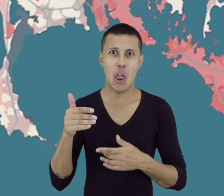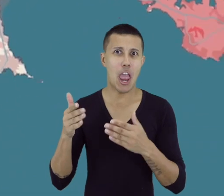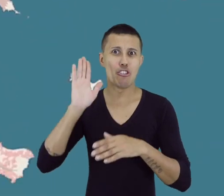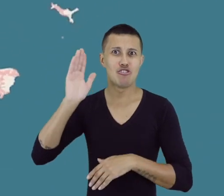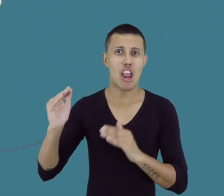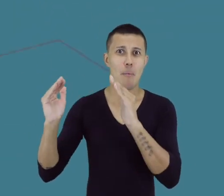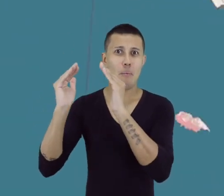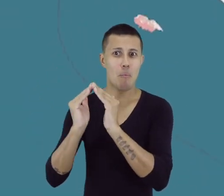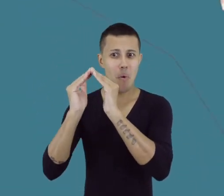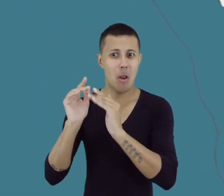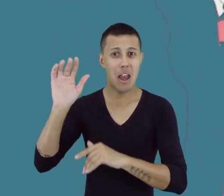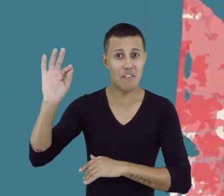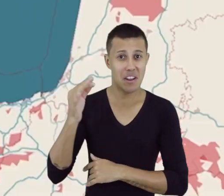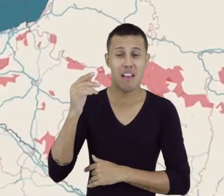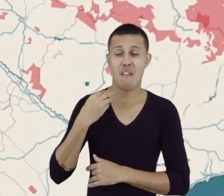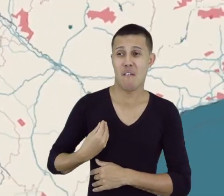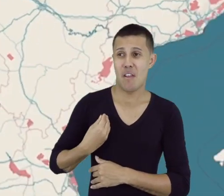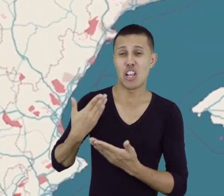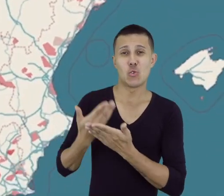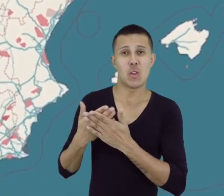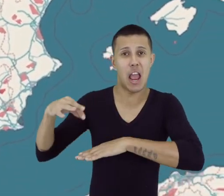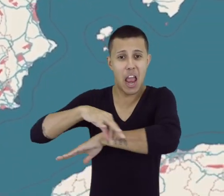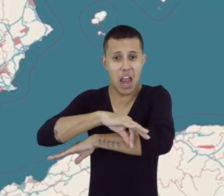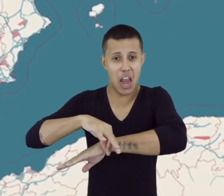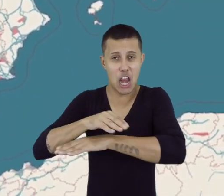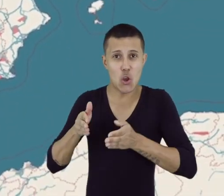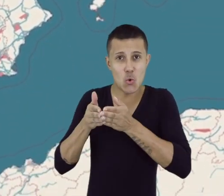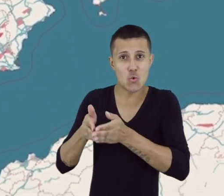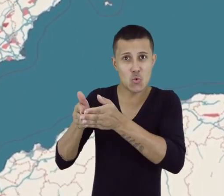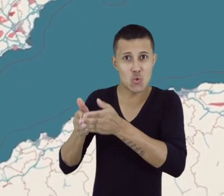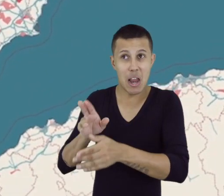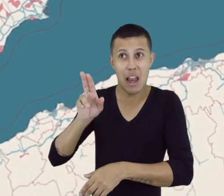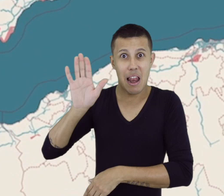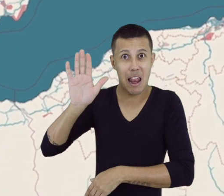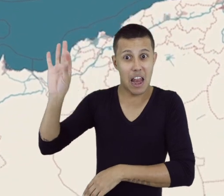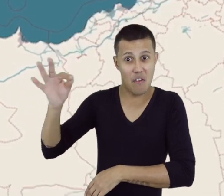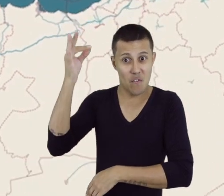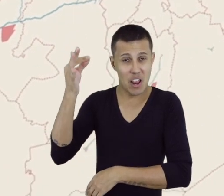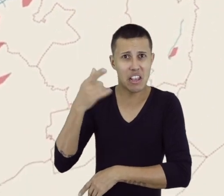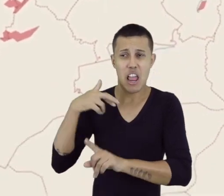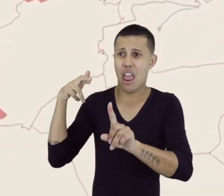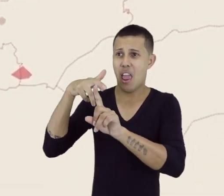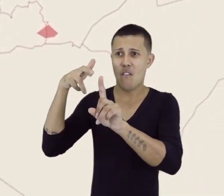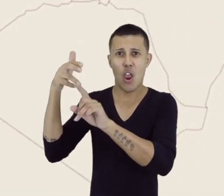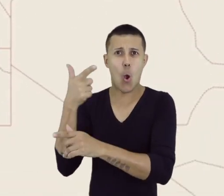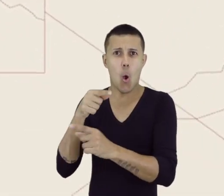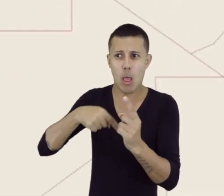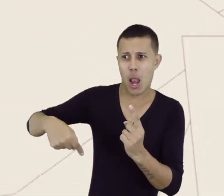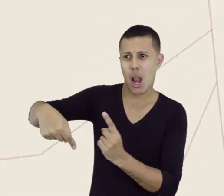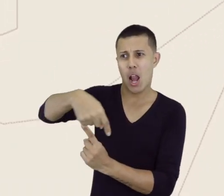indo morar na França e viveria em francês. Eu fui estudar arquitetura naval em Nantes, então comecei a me cercar de várias outras